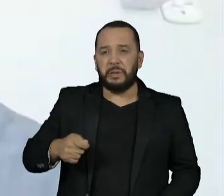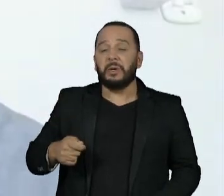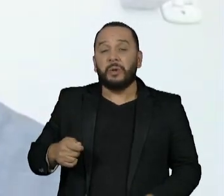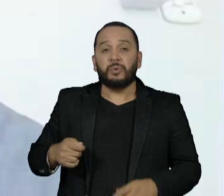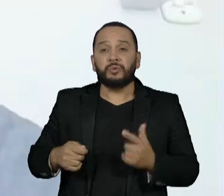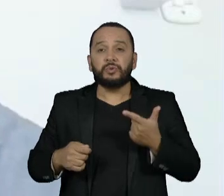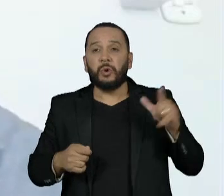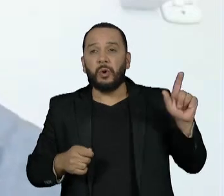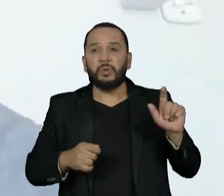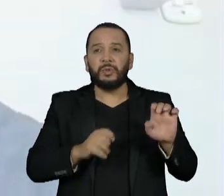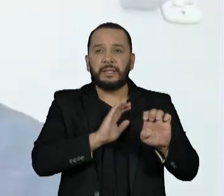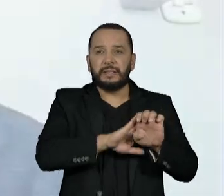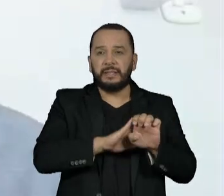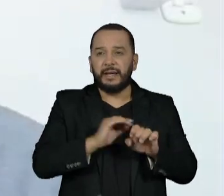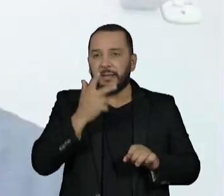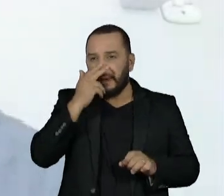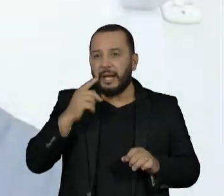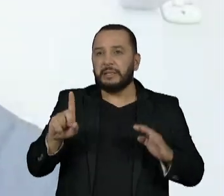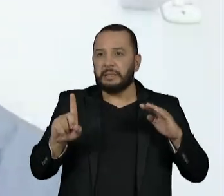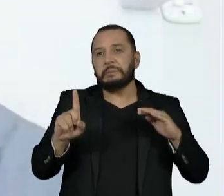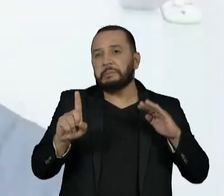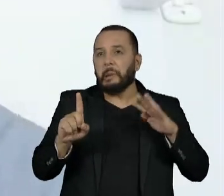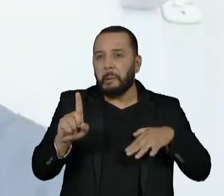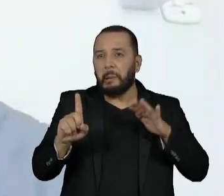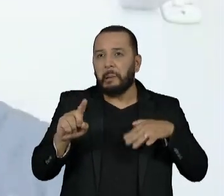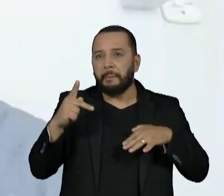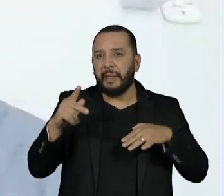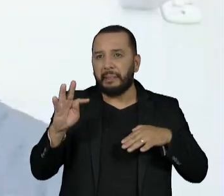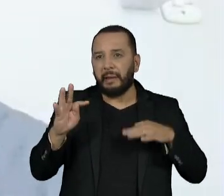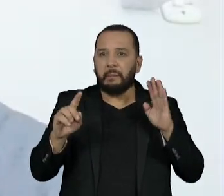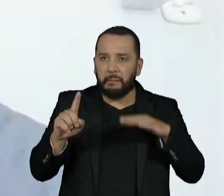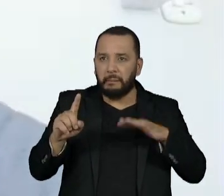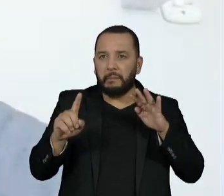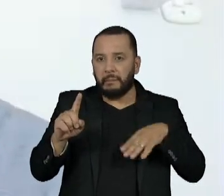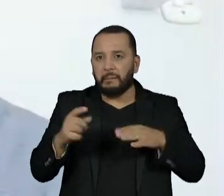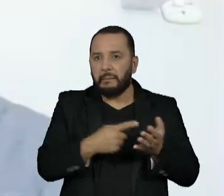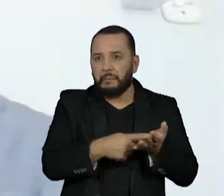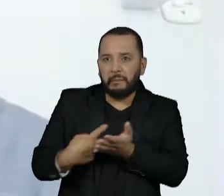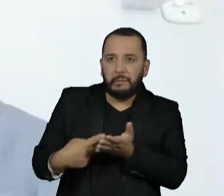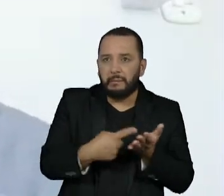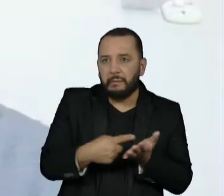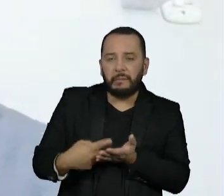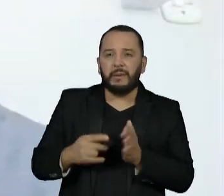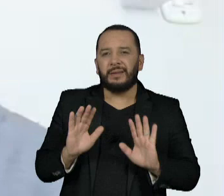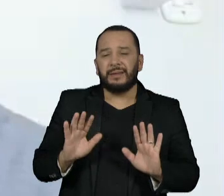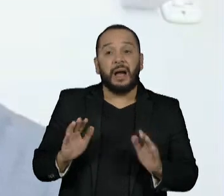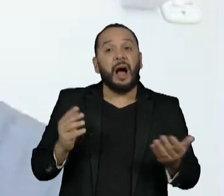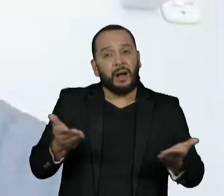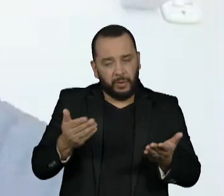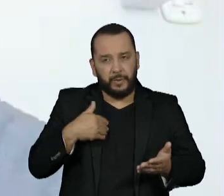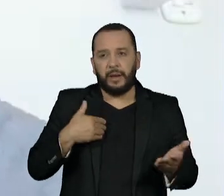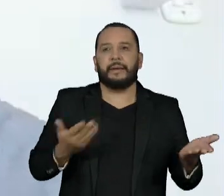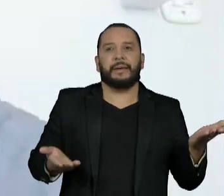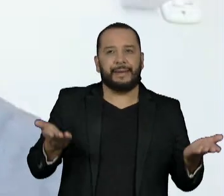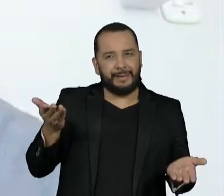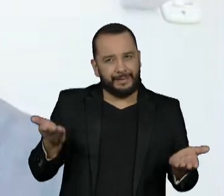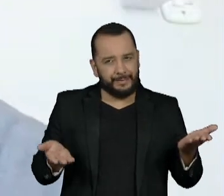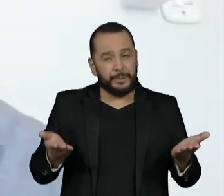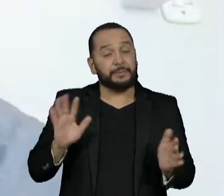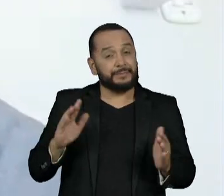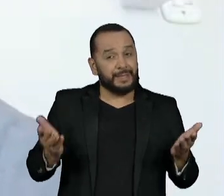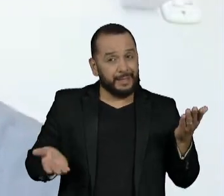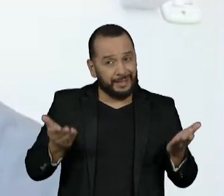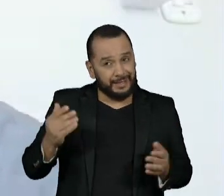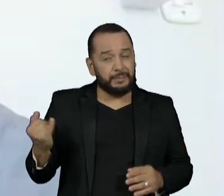cabia negociar, né, uma posição ali e outra aqui. Então, esse equilíbrio pode ser bem interessante, bem importante